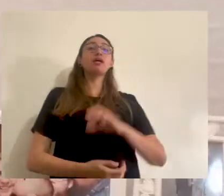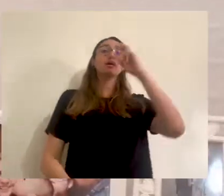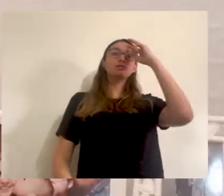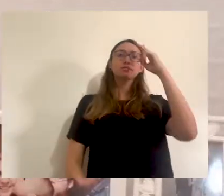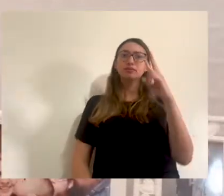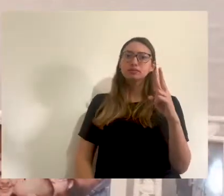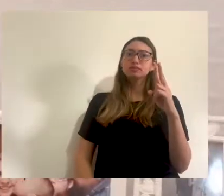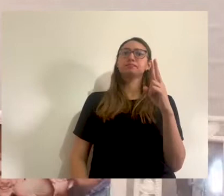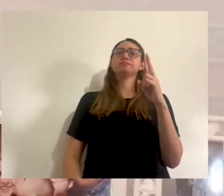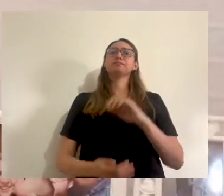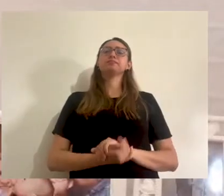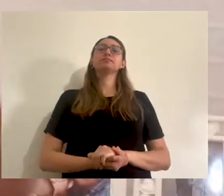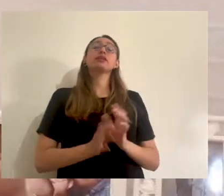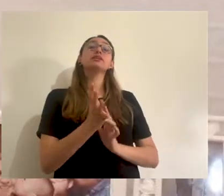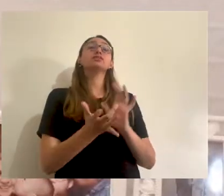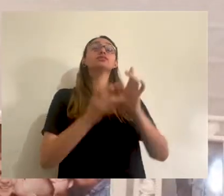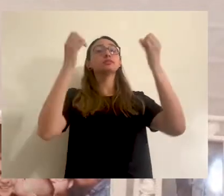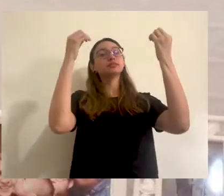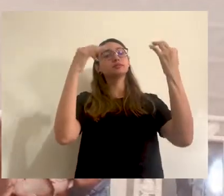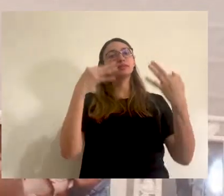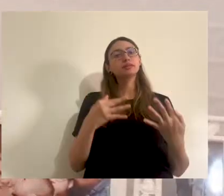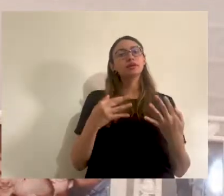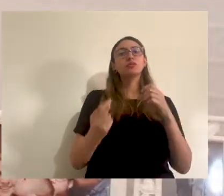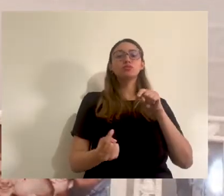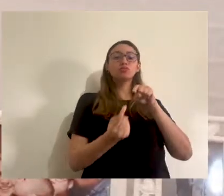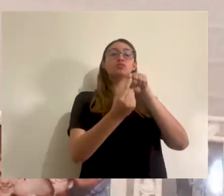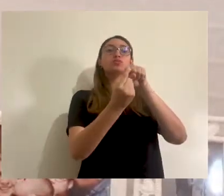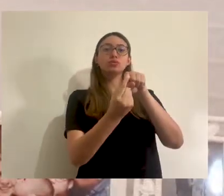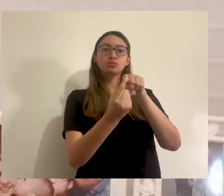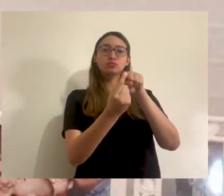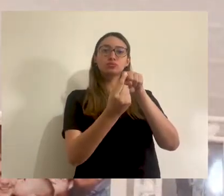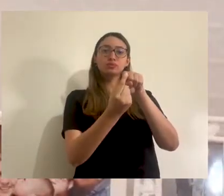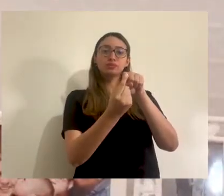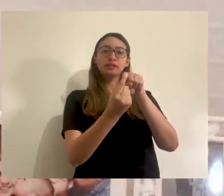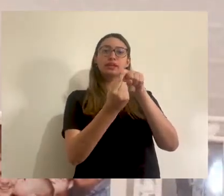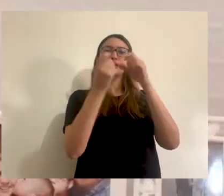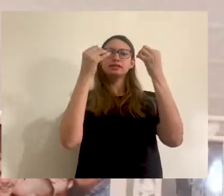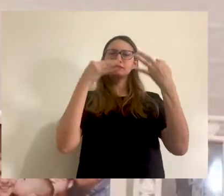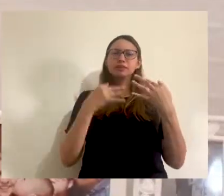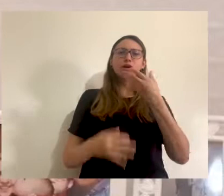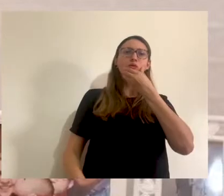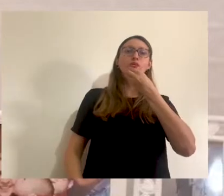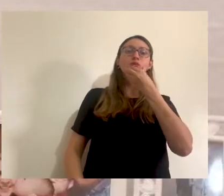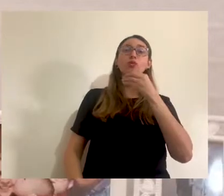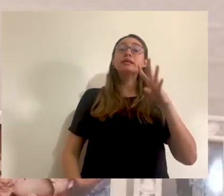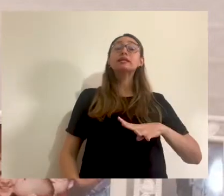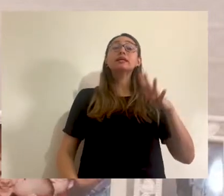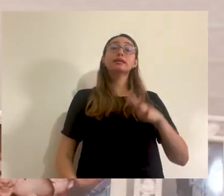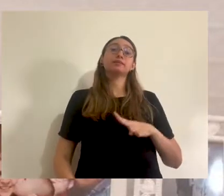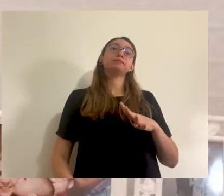então, Jesus vai contar com o objetivo de dizer àquele indivíduo quem era o próximo